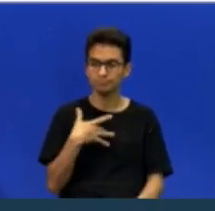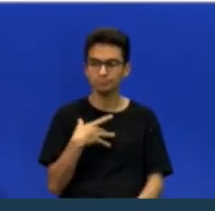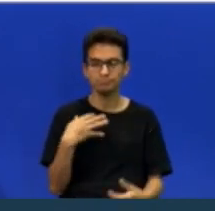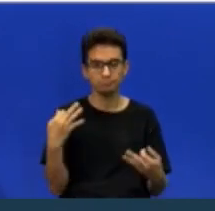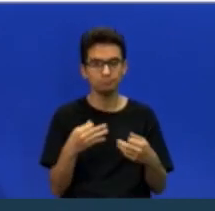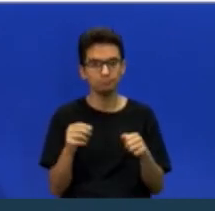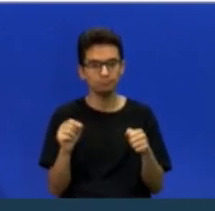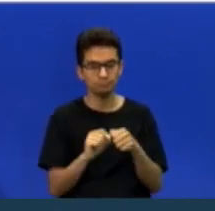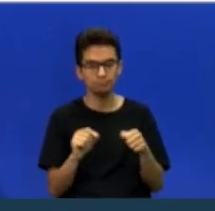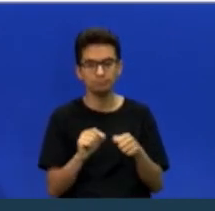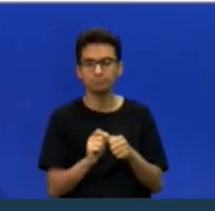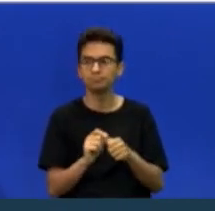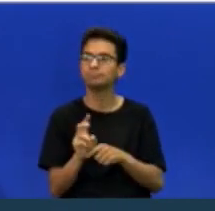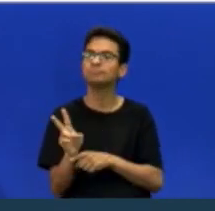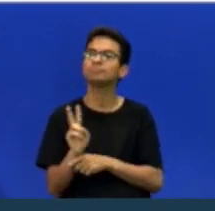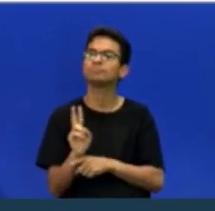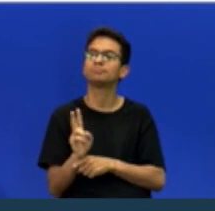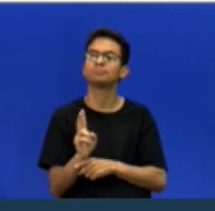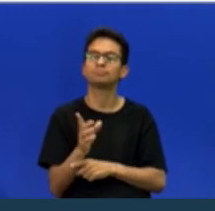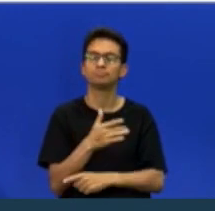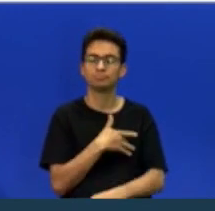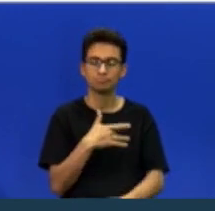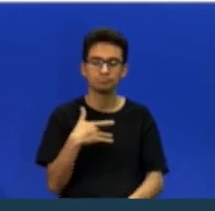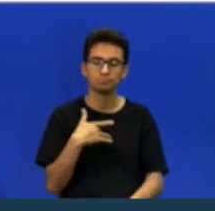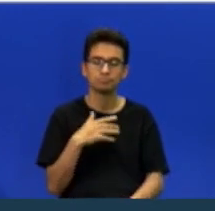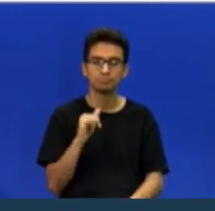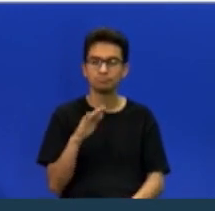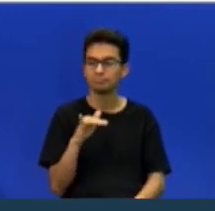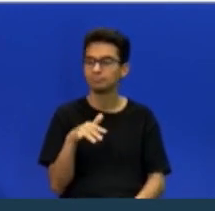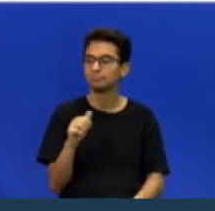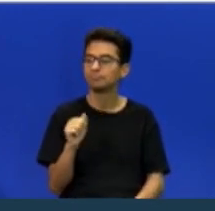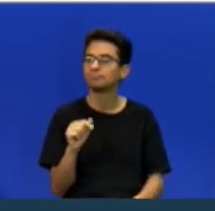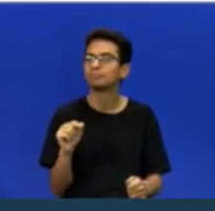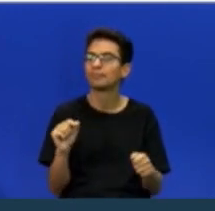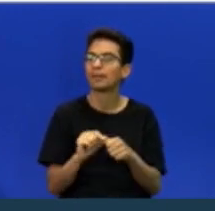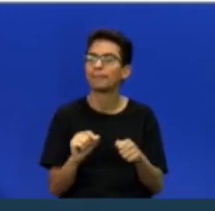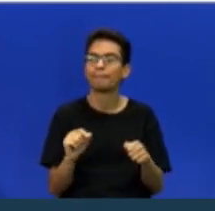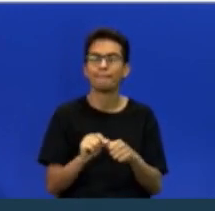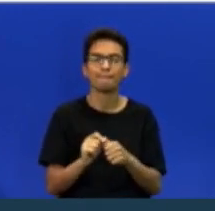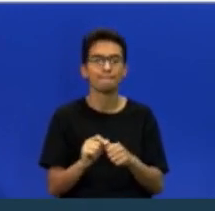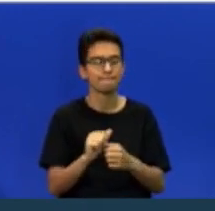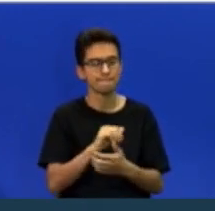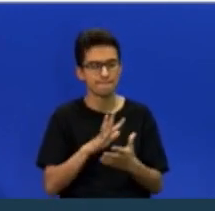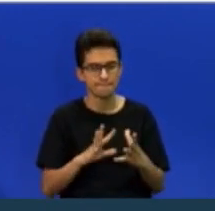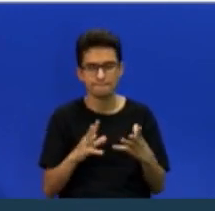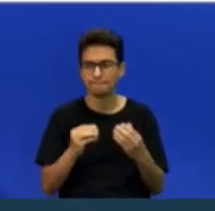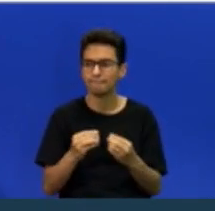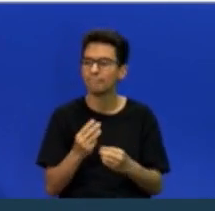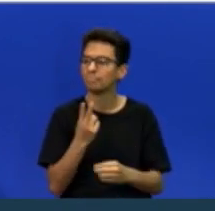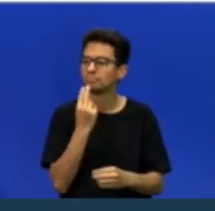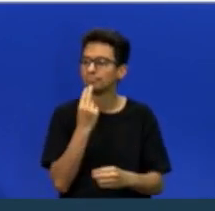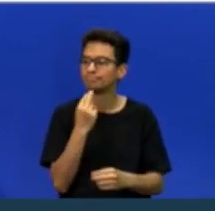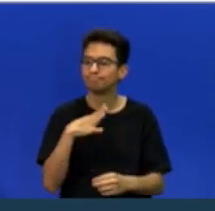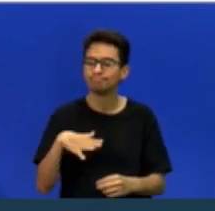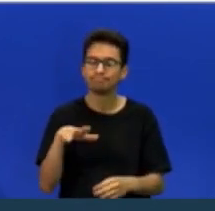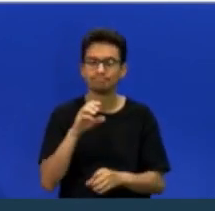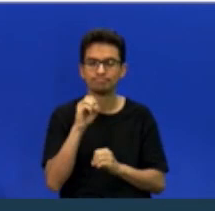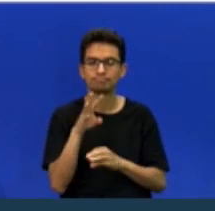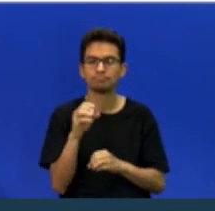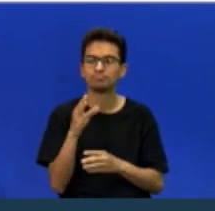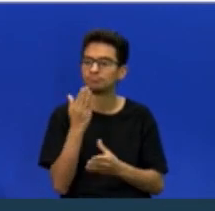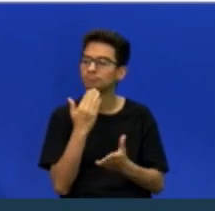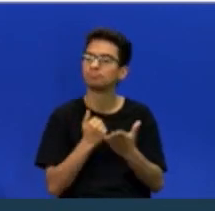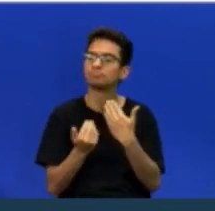Executar ações de vigilância sanitária e epidemiológica. Realizar atividades de vigilância nutricional e de orientação